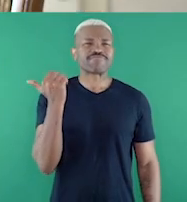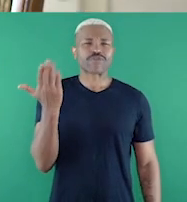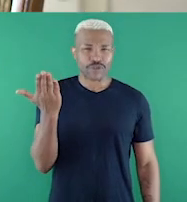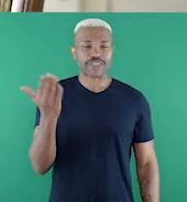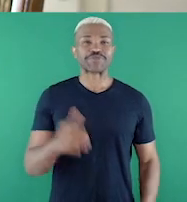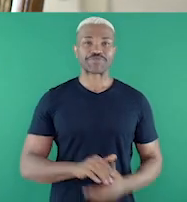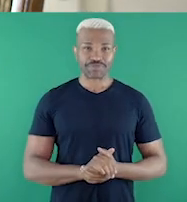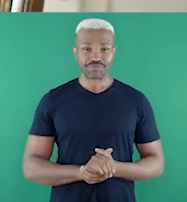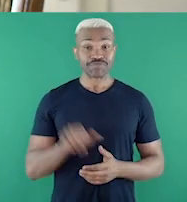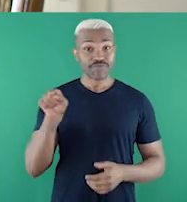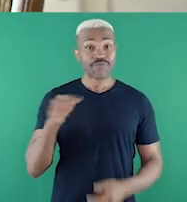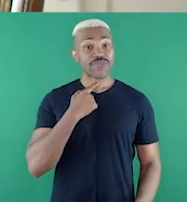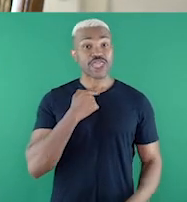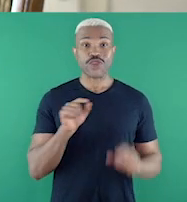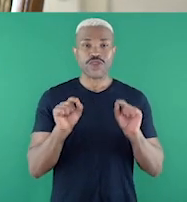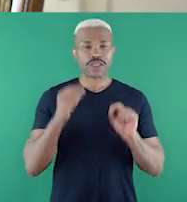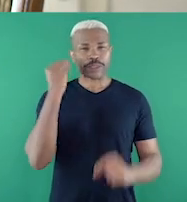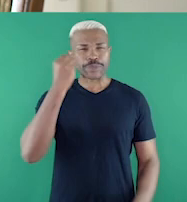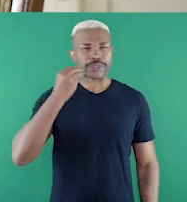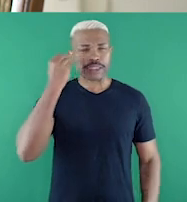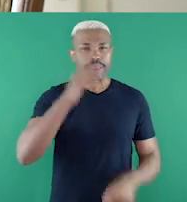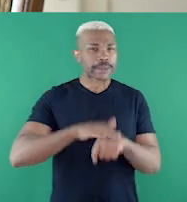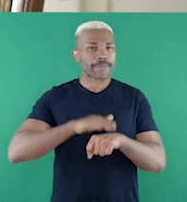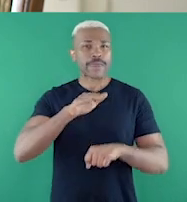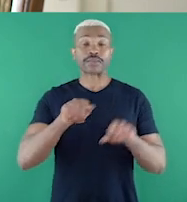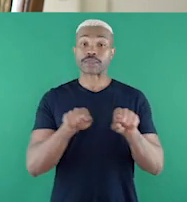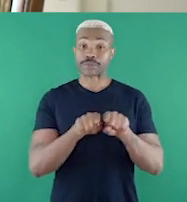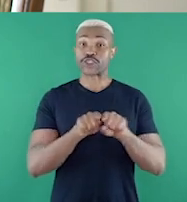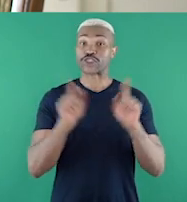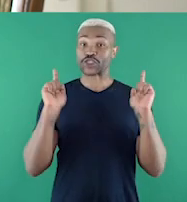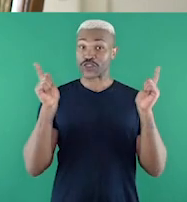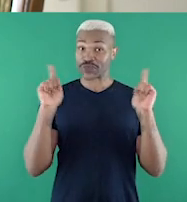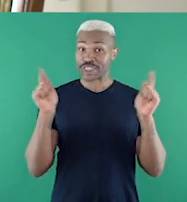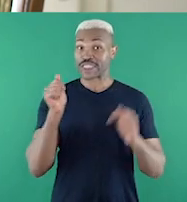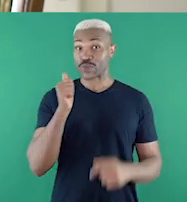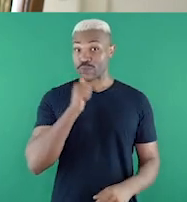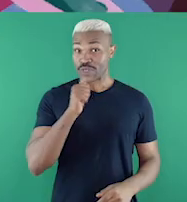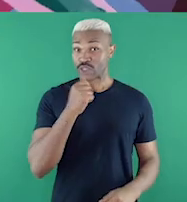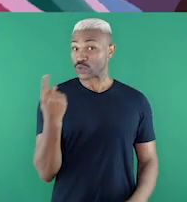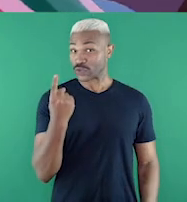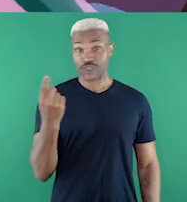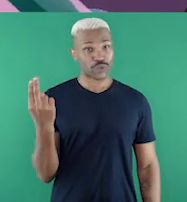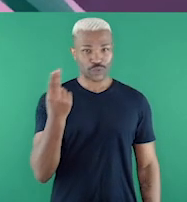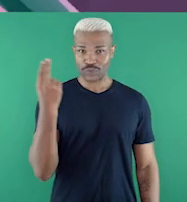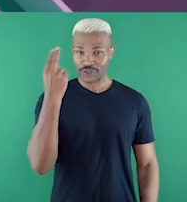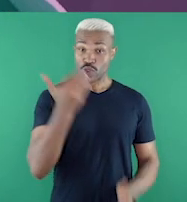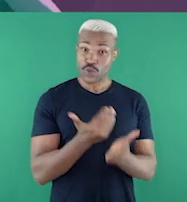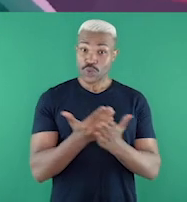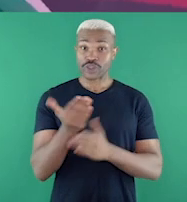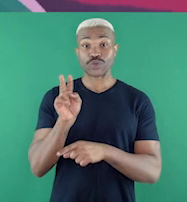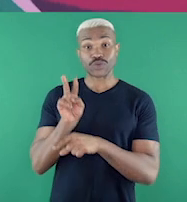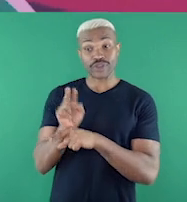fora. Ela deseja ter mais experiência, ter mais aventuras. E não tem como essa senhora ficar sozinha. Alguém precisa começar a